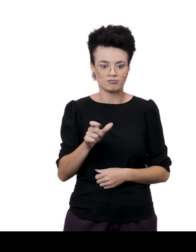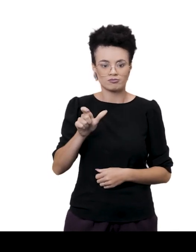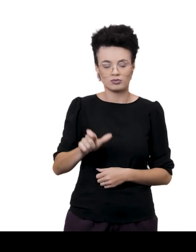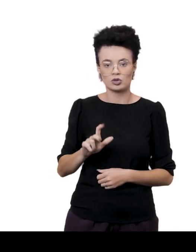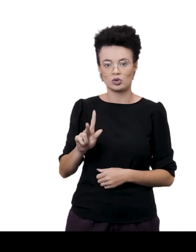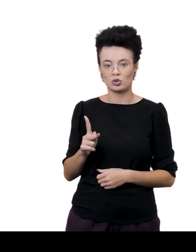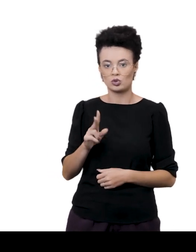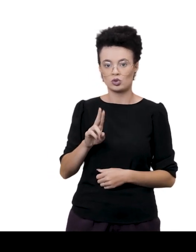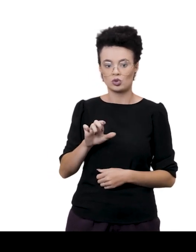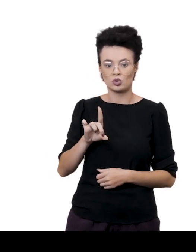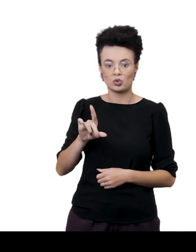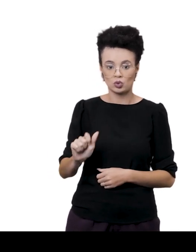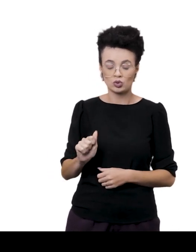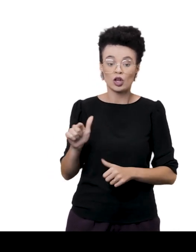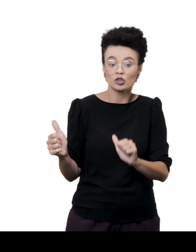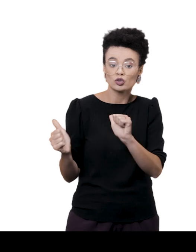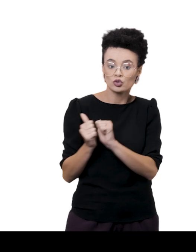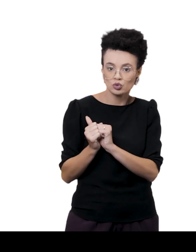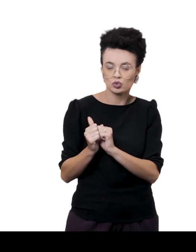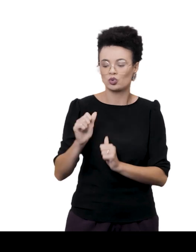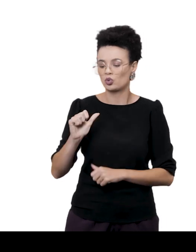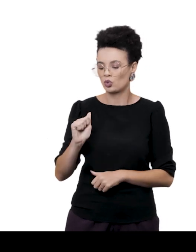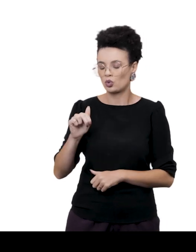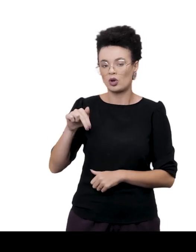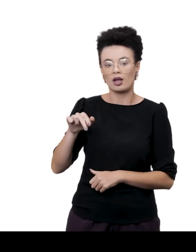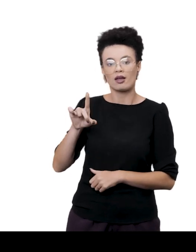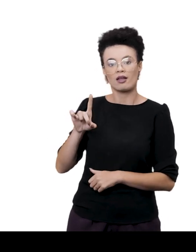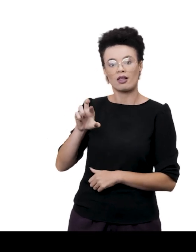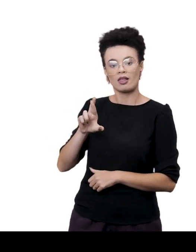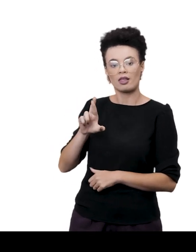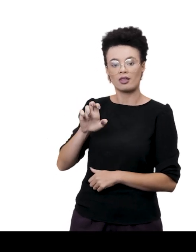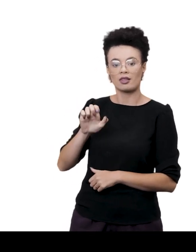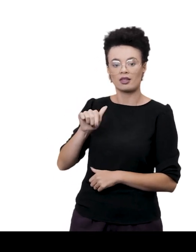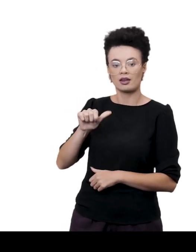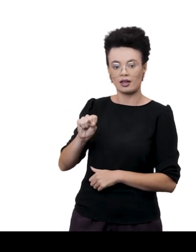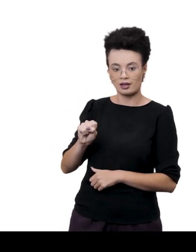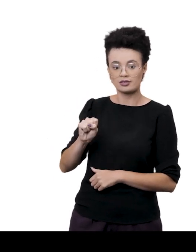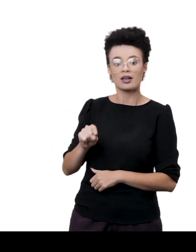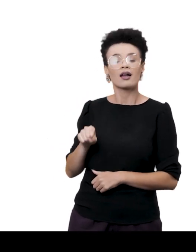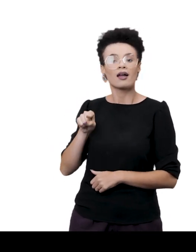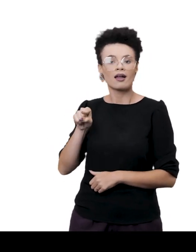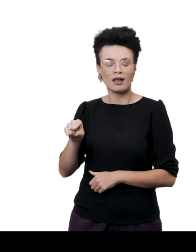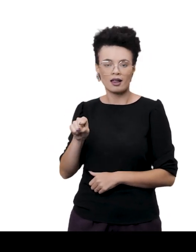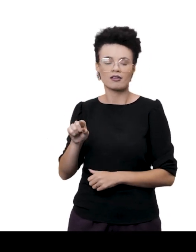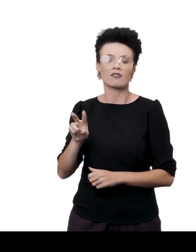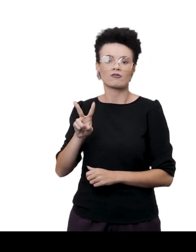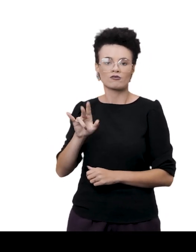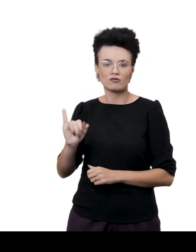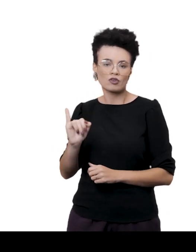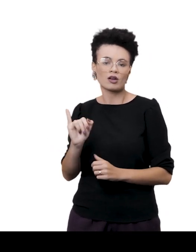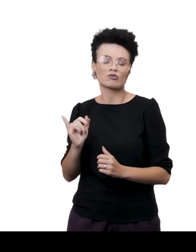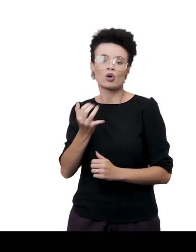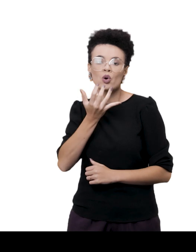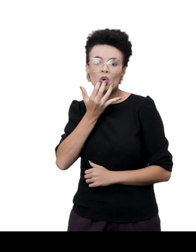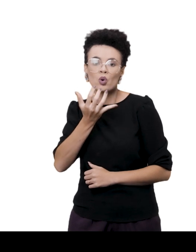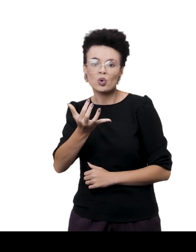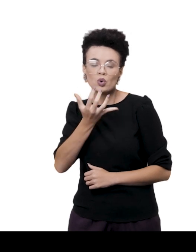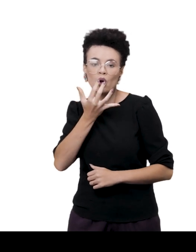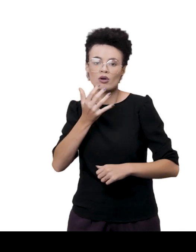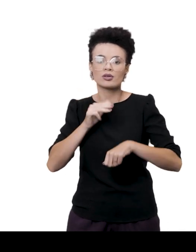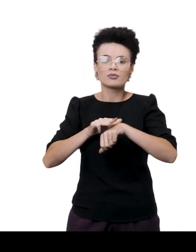Hulda Guzman participou de uma exposição com o artista sueco Andreas Eriksson, cuja pintura abstrata